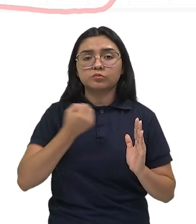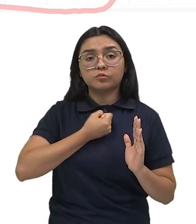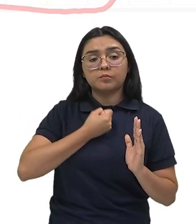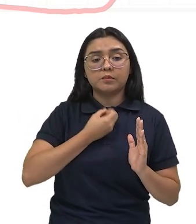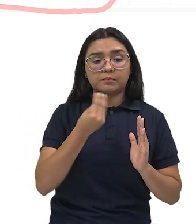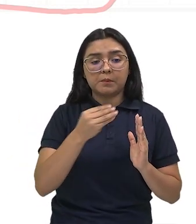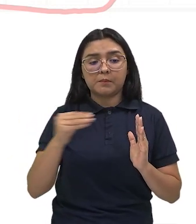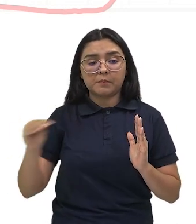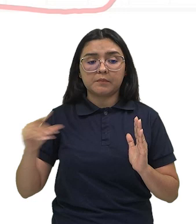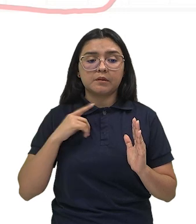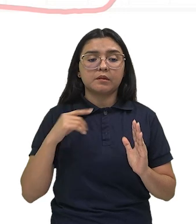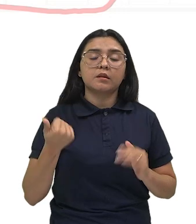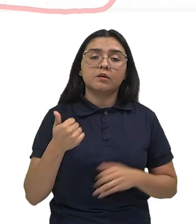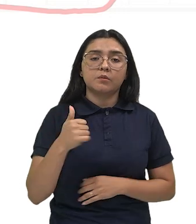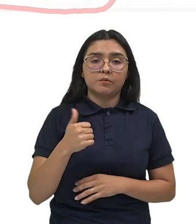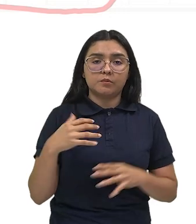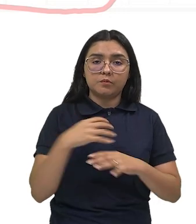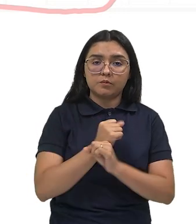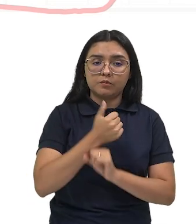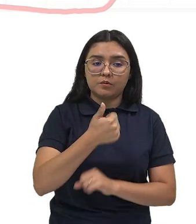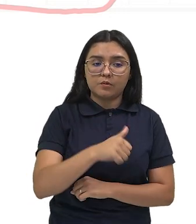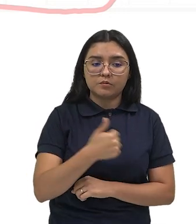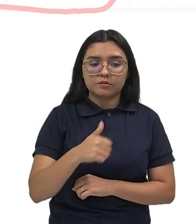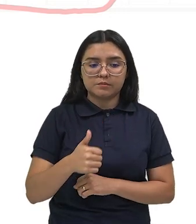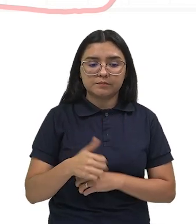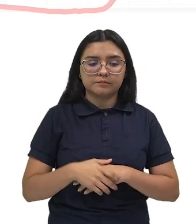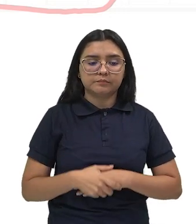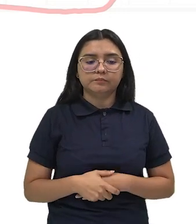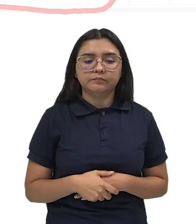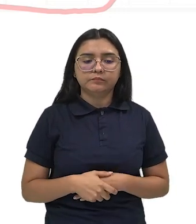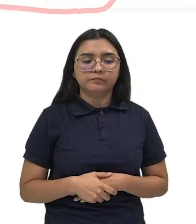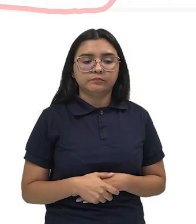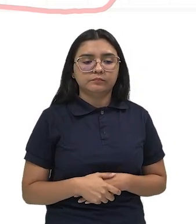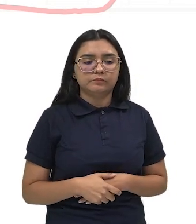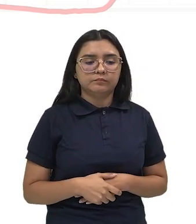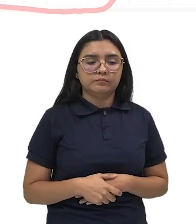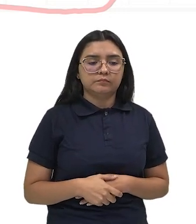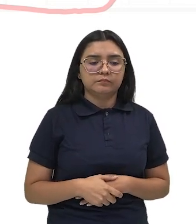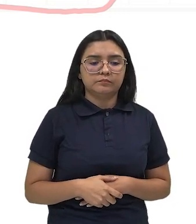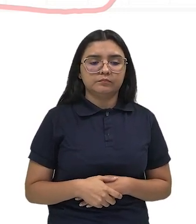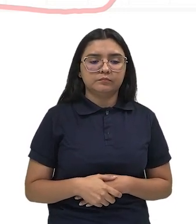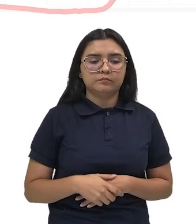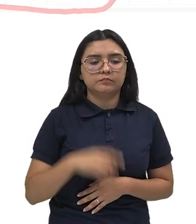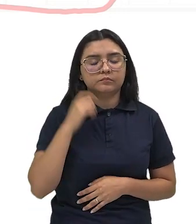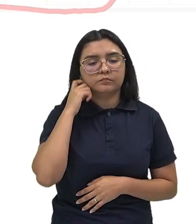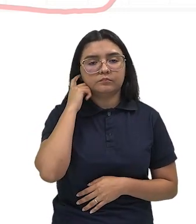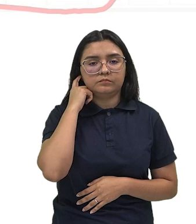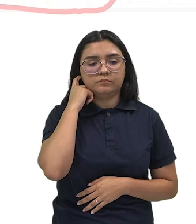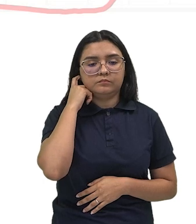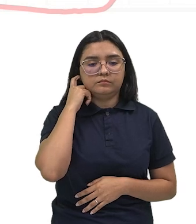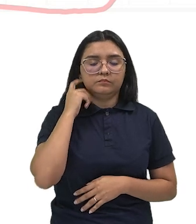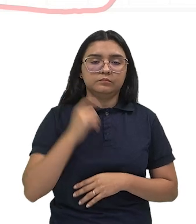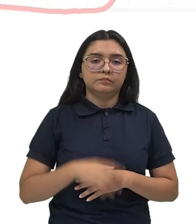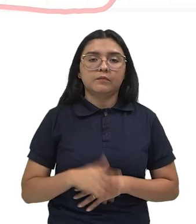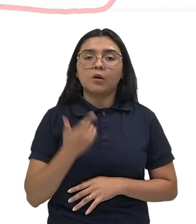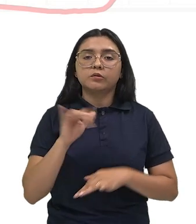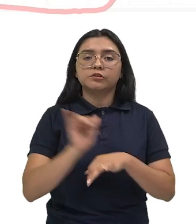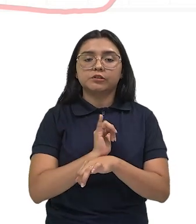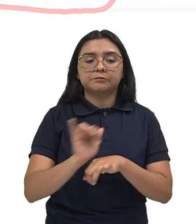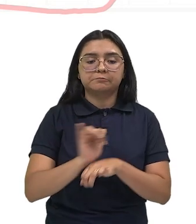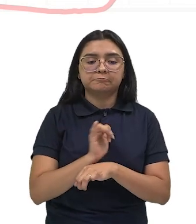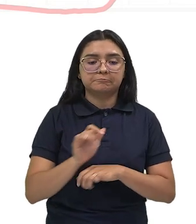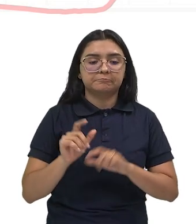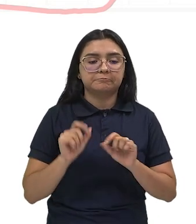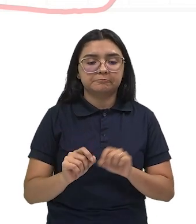aqui? Nós temos 11 números, beleza? É uma outra maneira, ó. Aí você, o